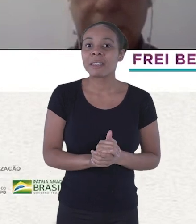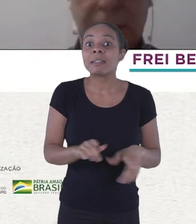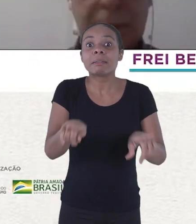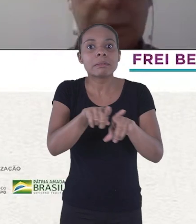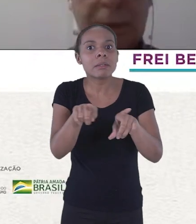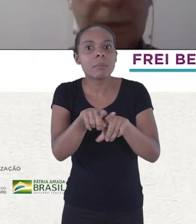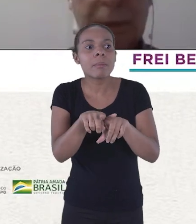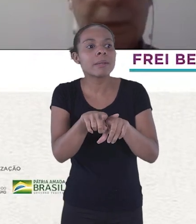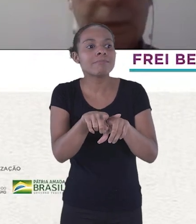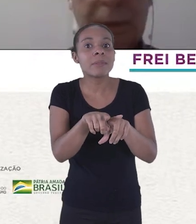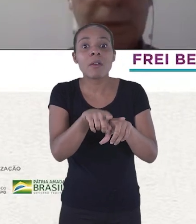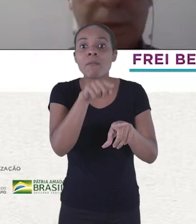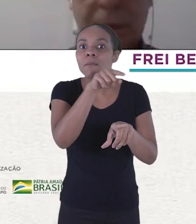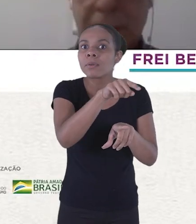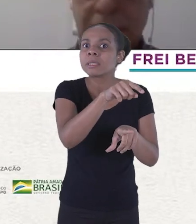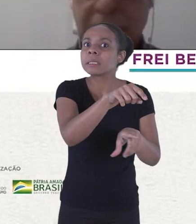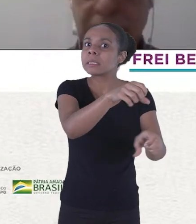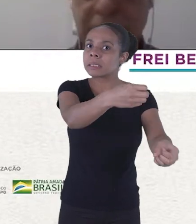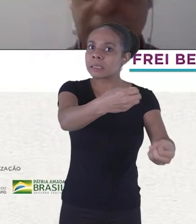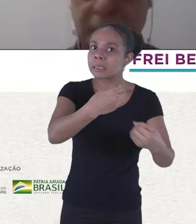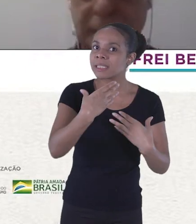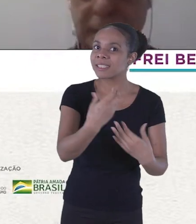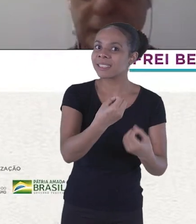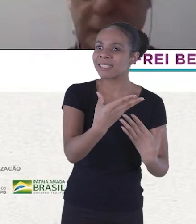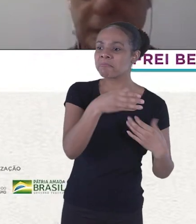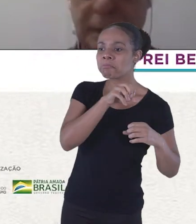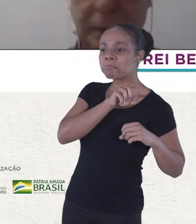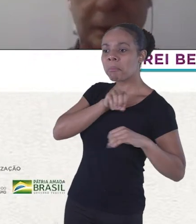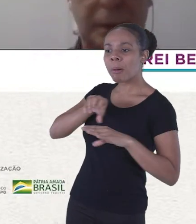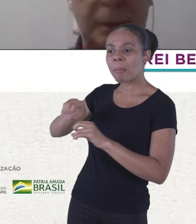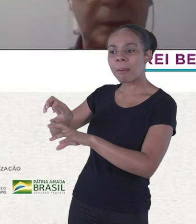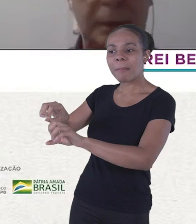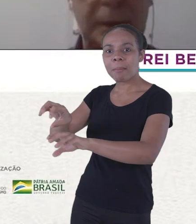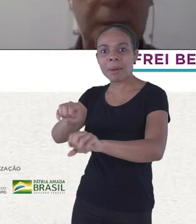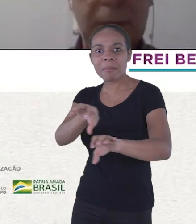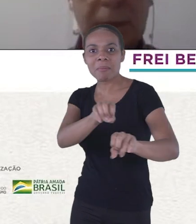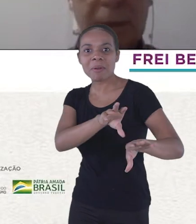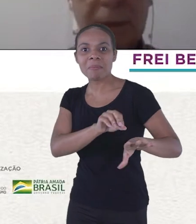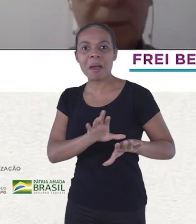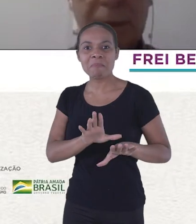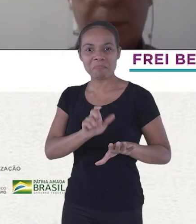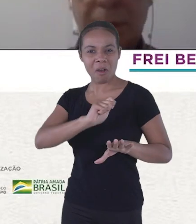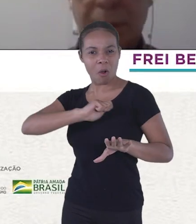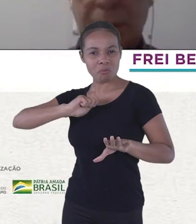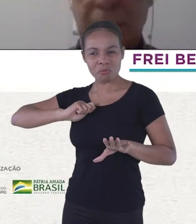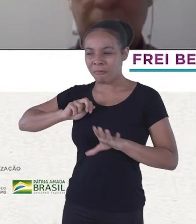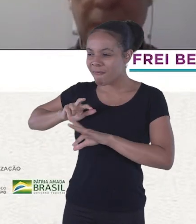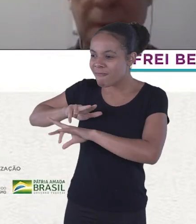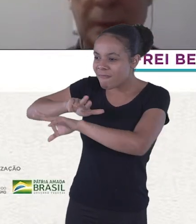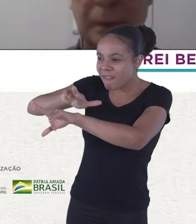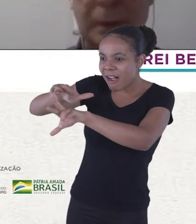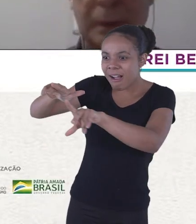que você mesmo ensinou para tantos e tantos escritores